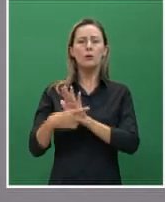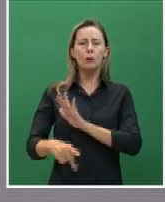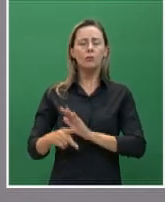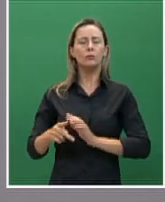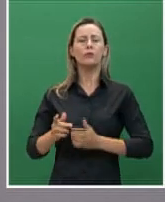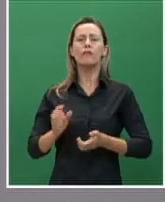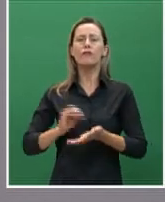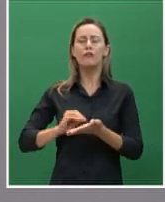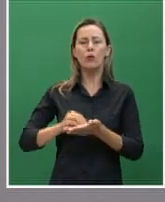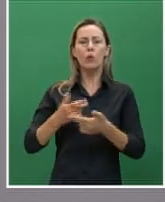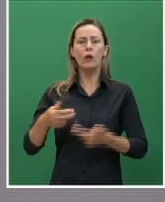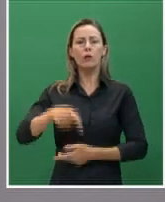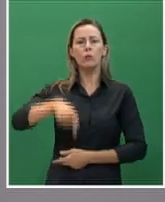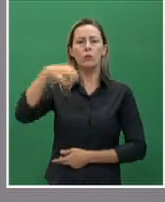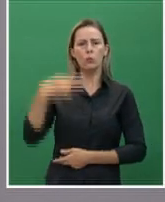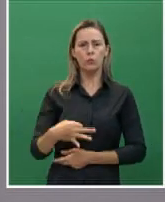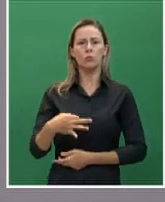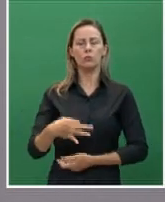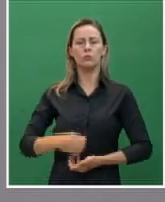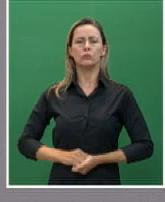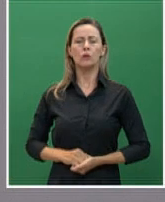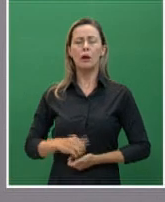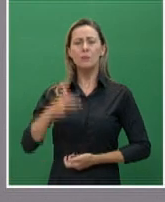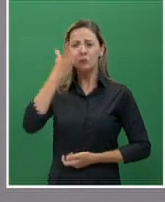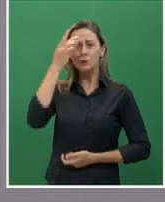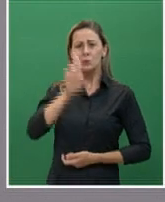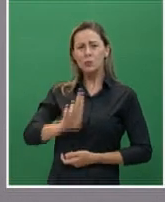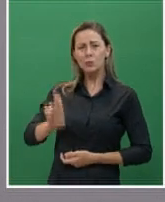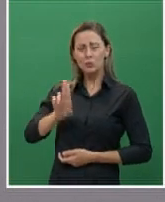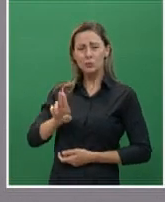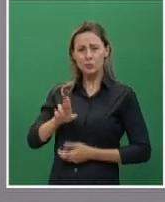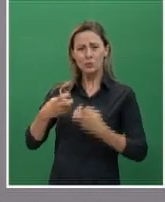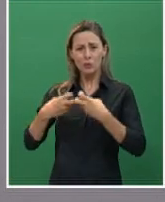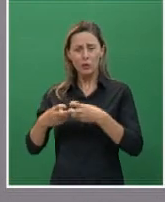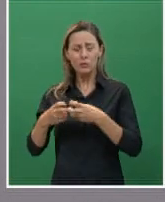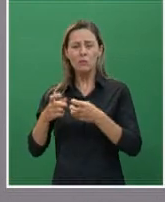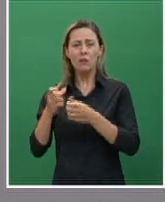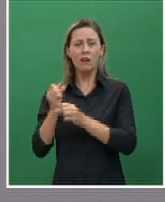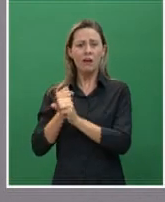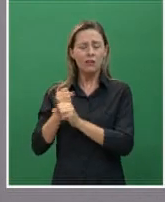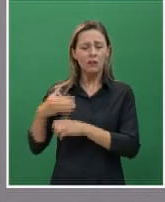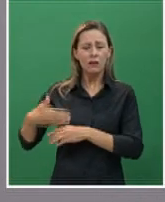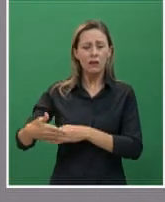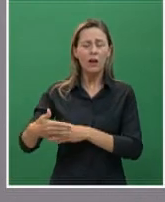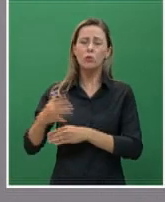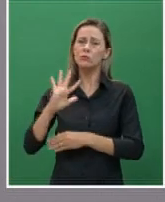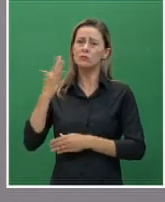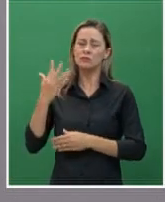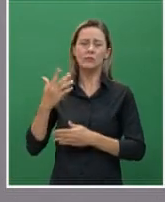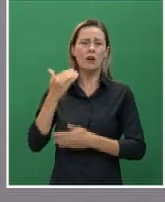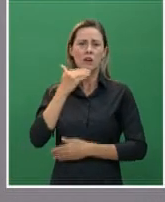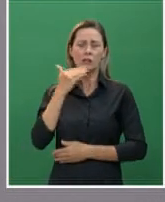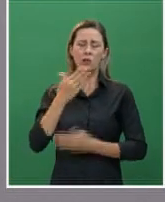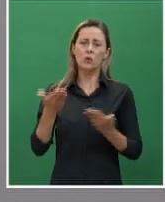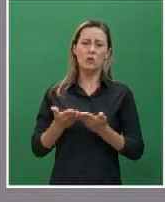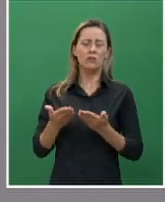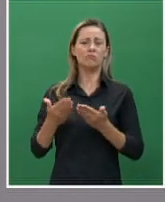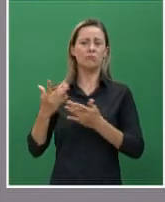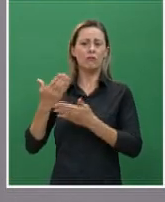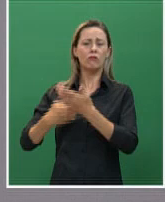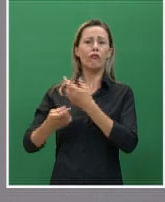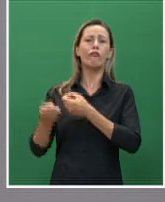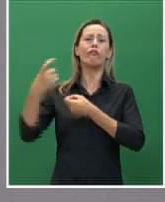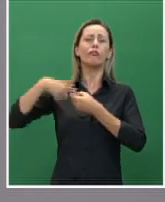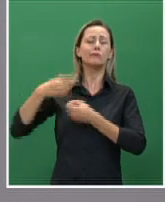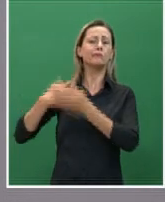funciona tem perdido qualidade tem perdido usuários ao longo dos Últimos dos últimos anos o e retrocessos importantes